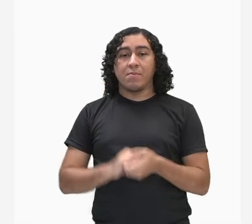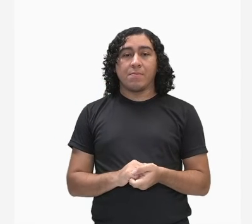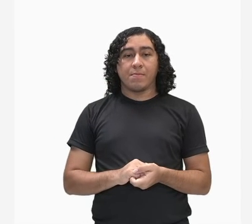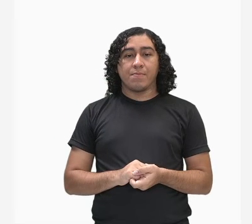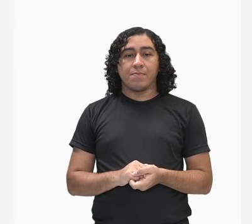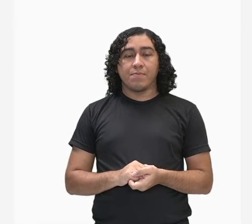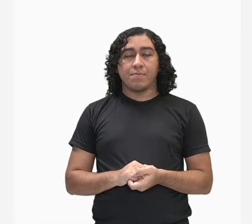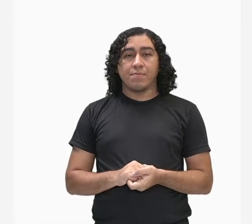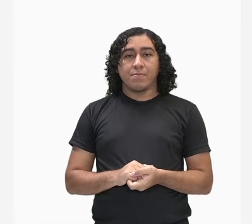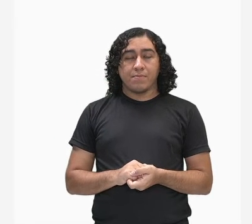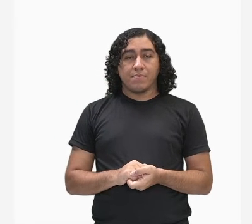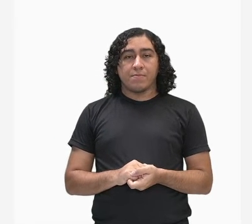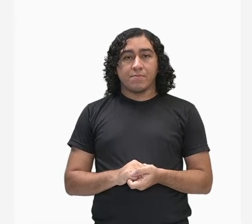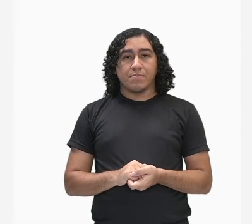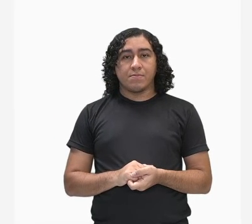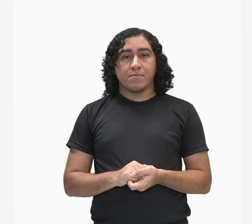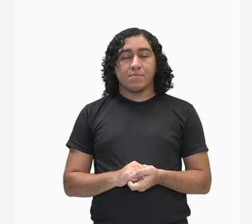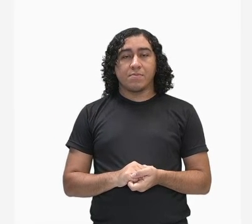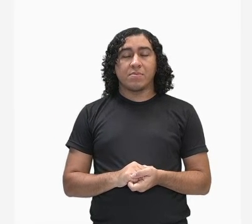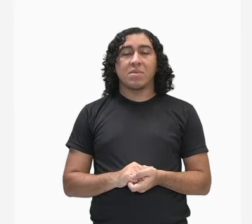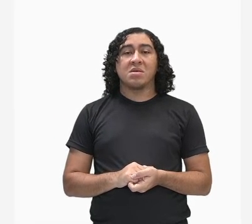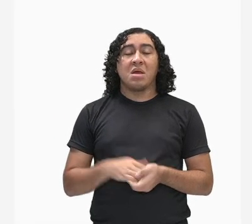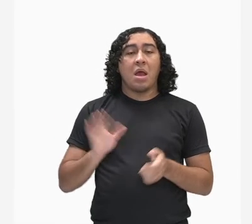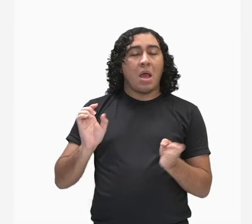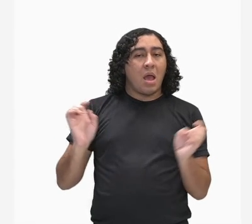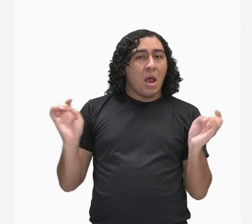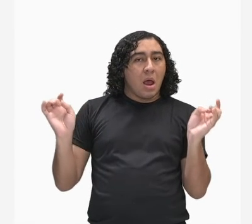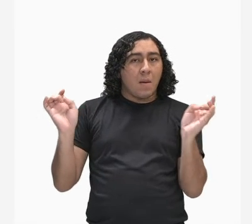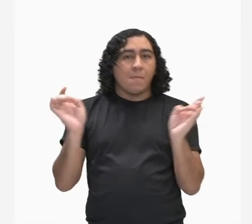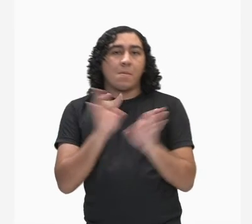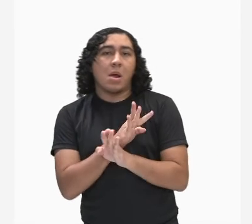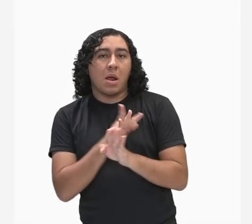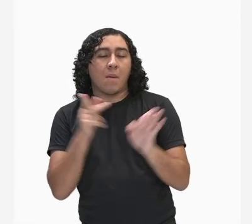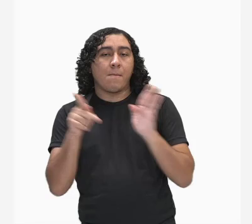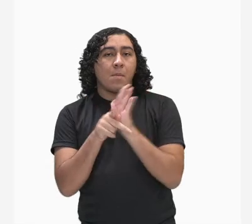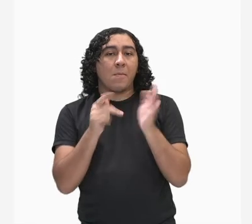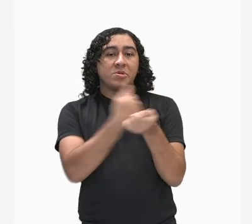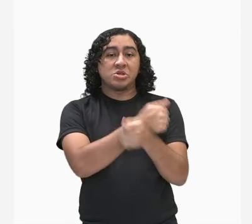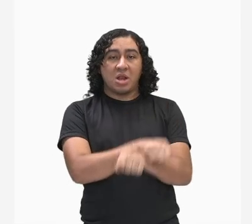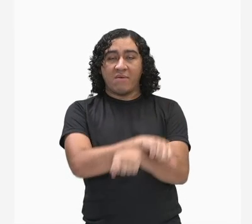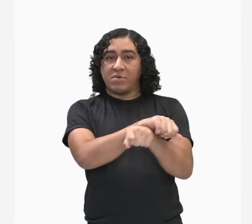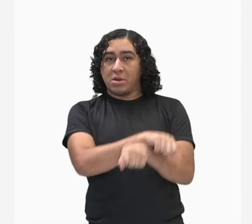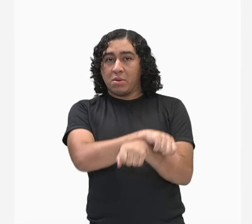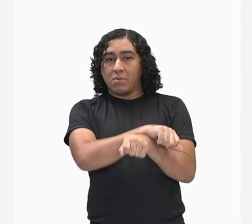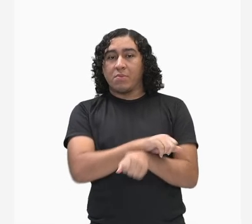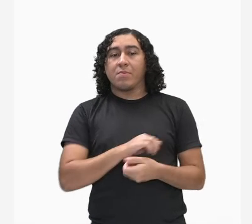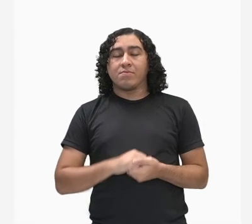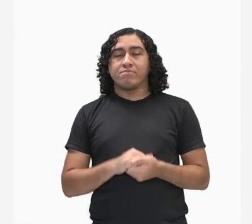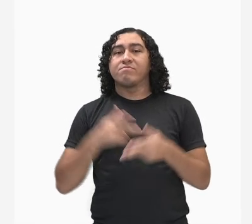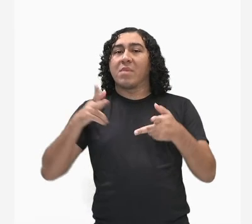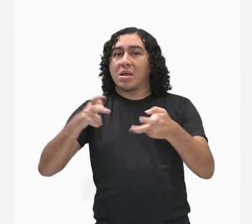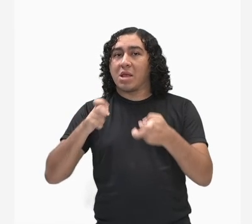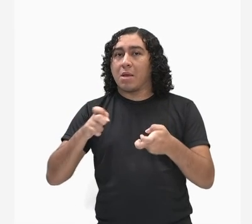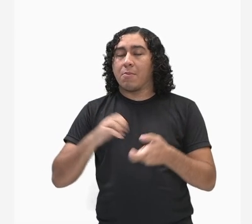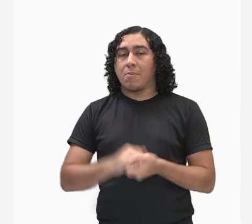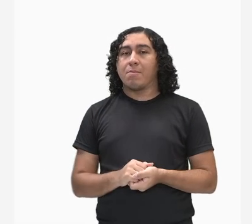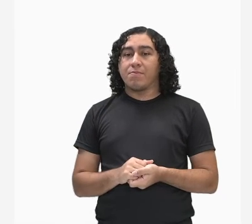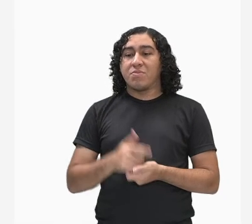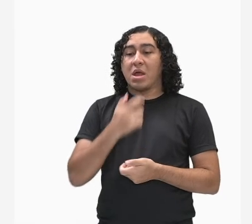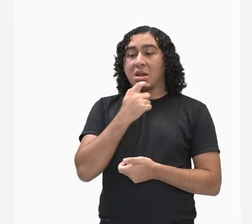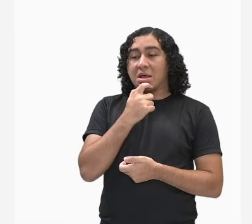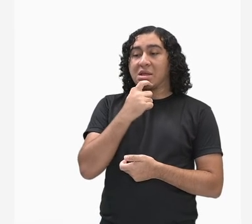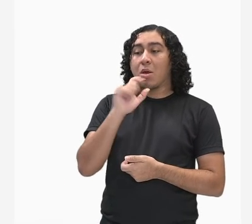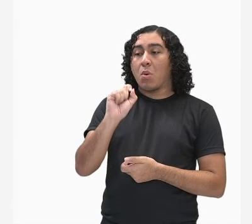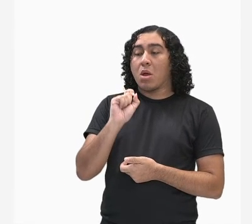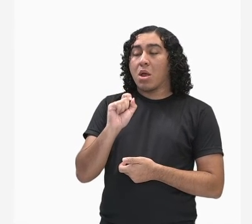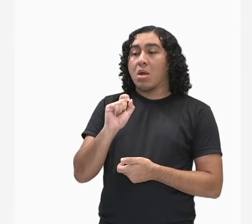tráfico negreiro até 1830. Veja que a Inglaterra está forçando ali o Brasil a